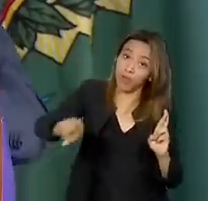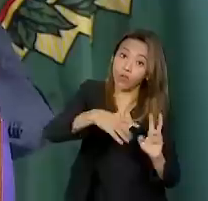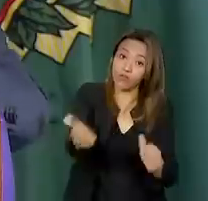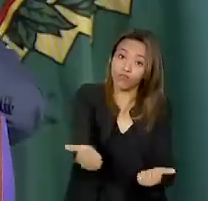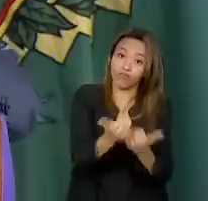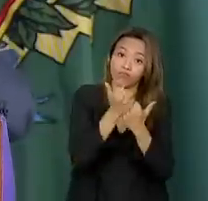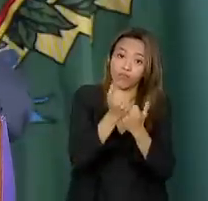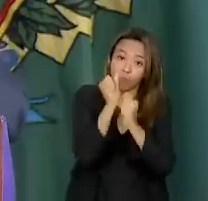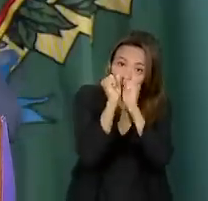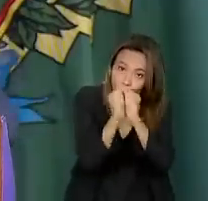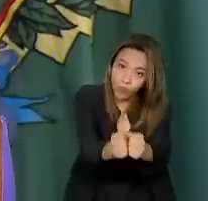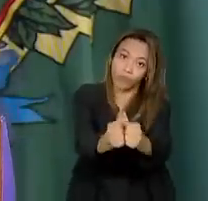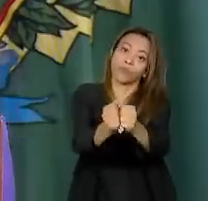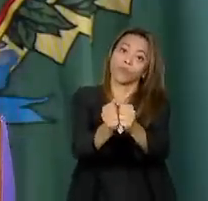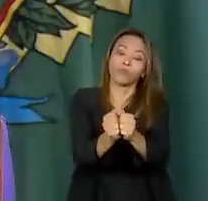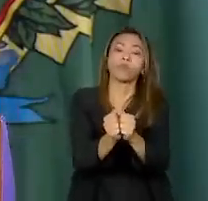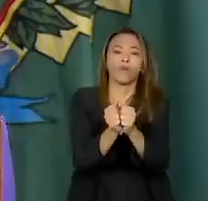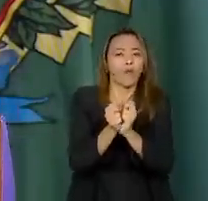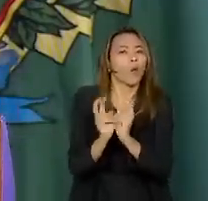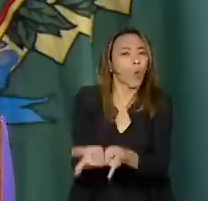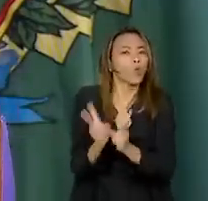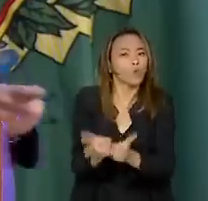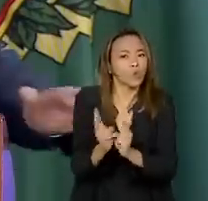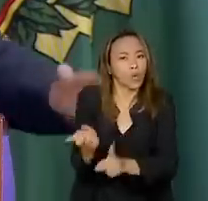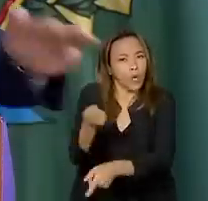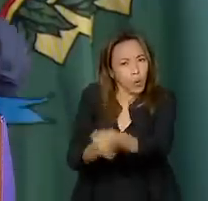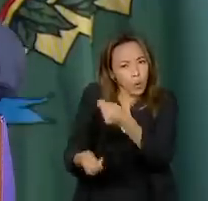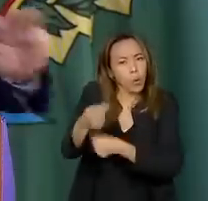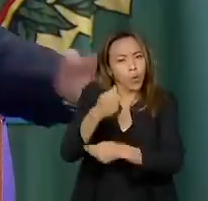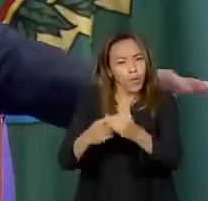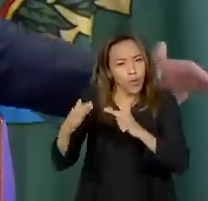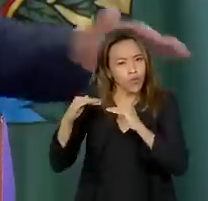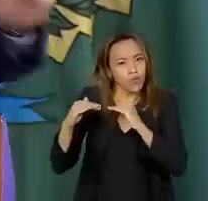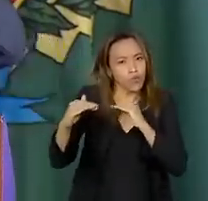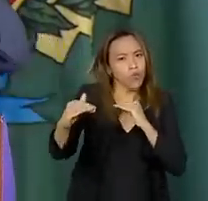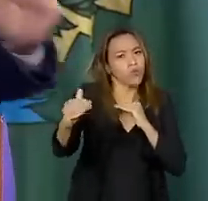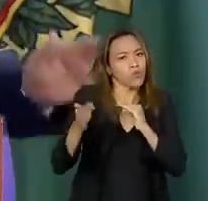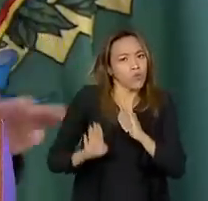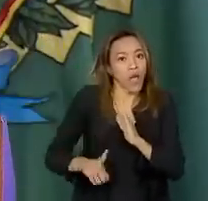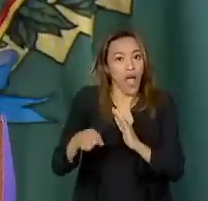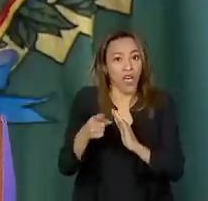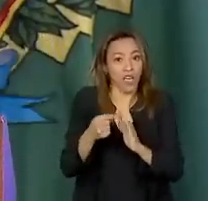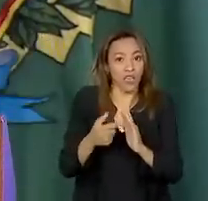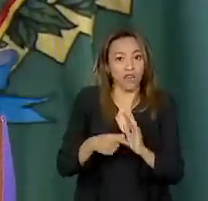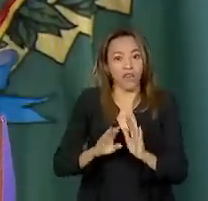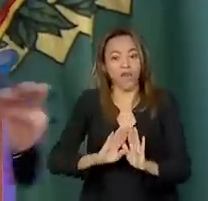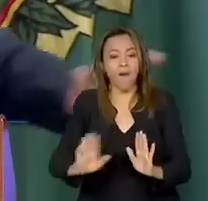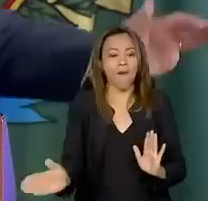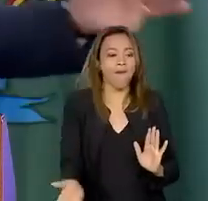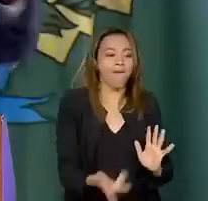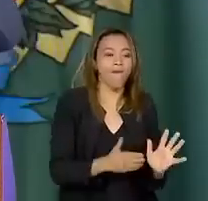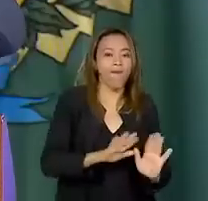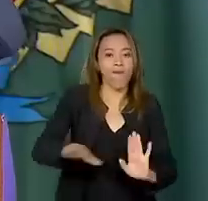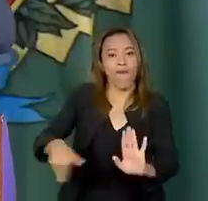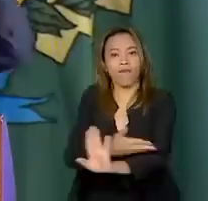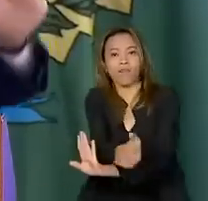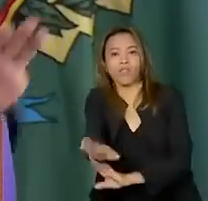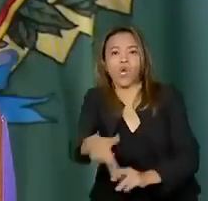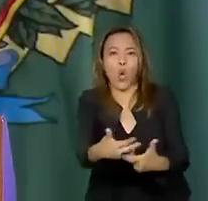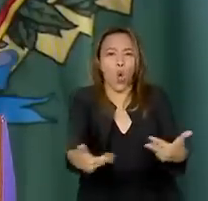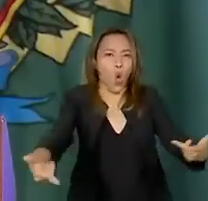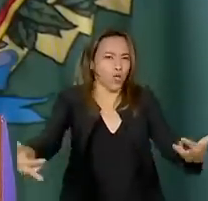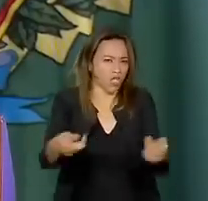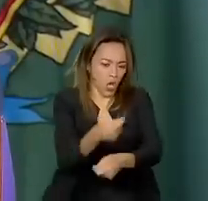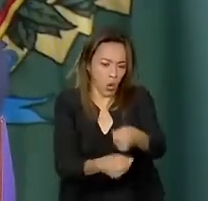A economia vai continuar serena. Aqui ninguém vai dar cavalo de pau na economia. Aqui a gente não